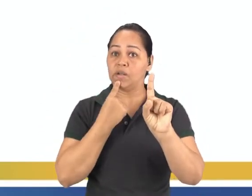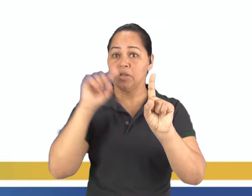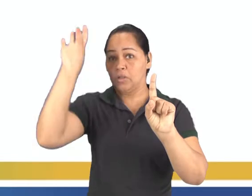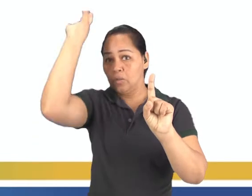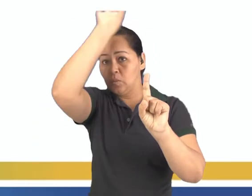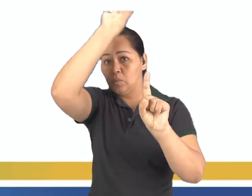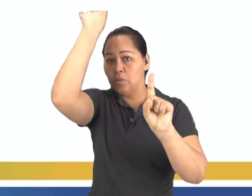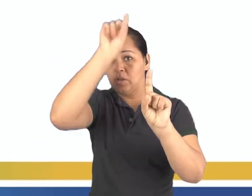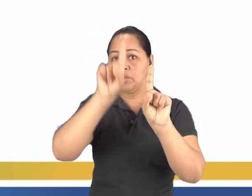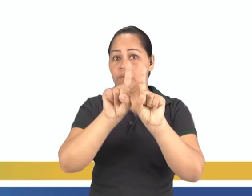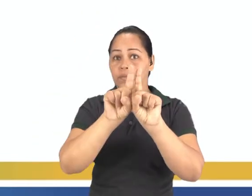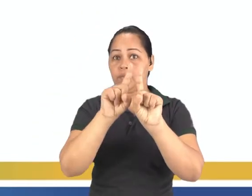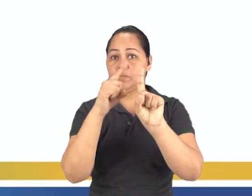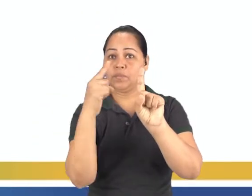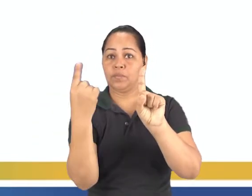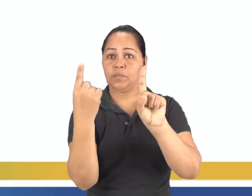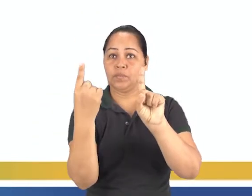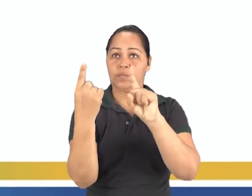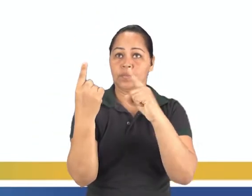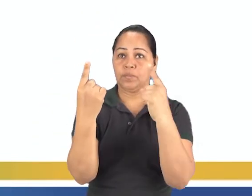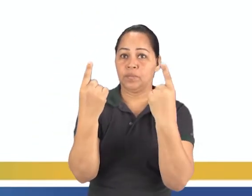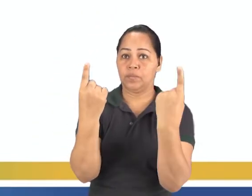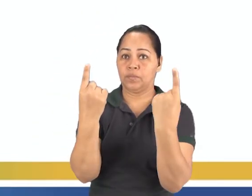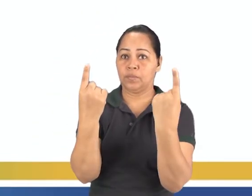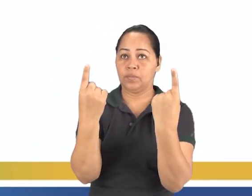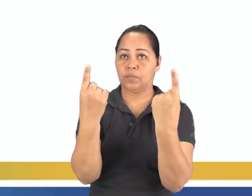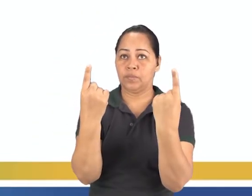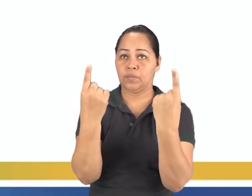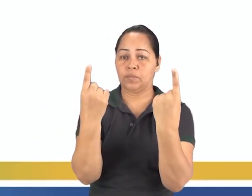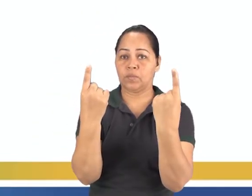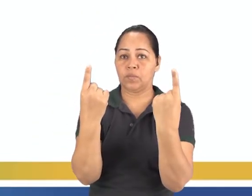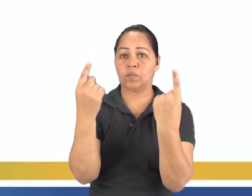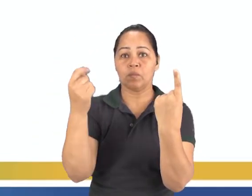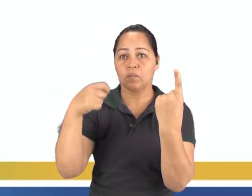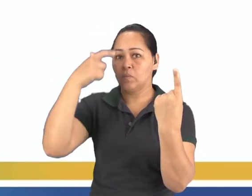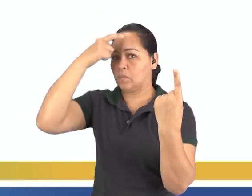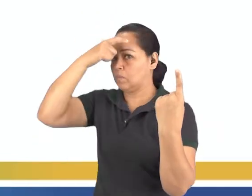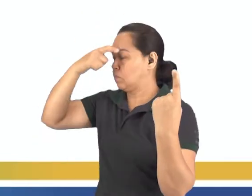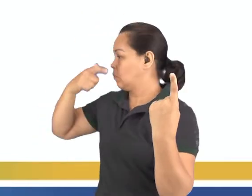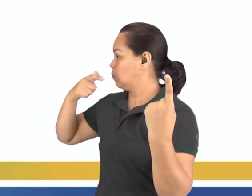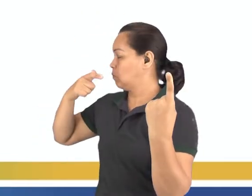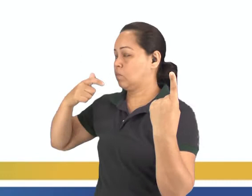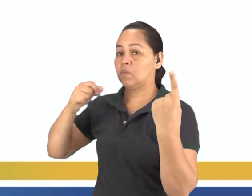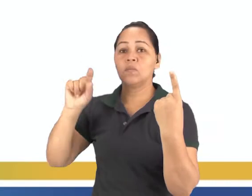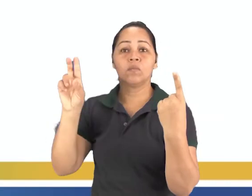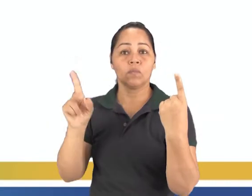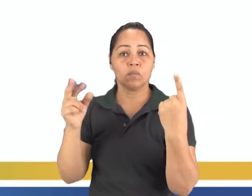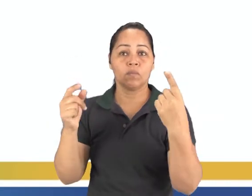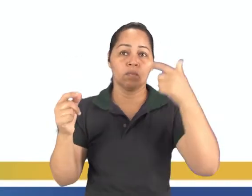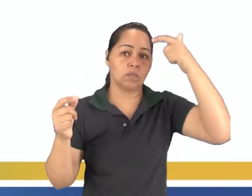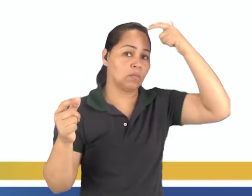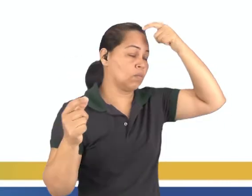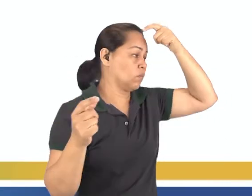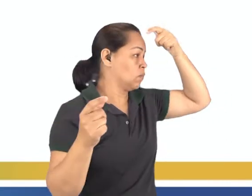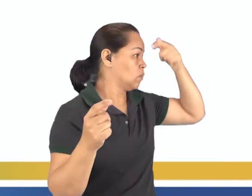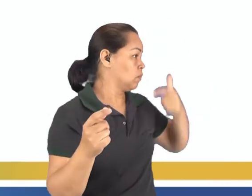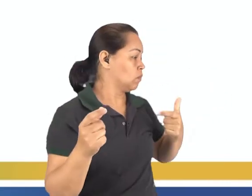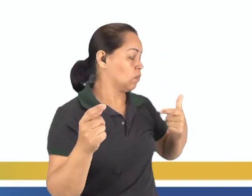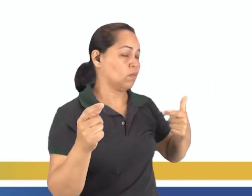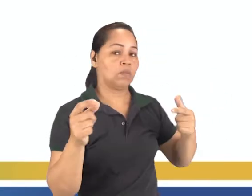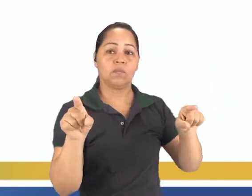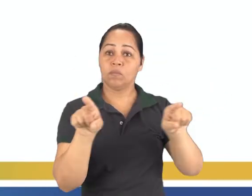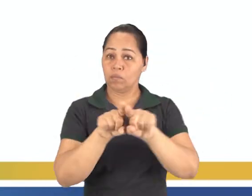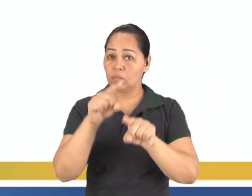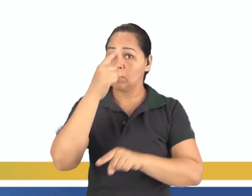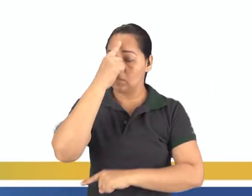em um espelho, assim como aparece o nosso retângulo aí também, que está dividido em dois triângulos. Observe que a imagem